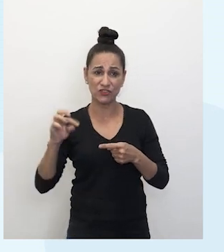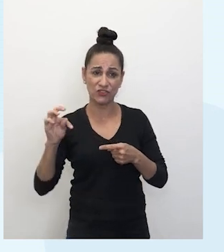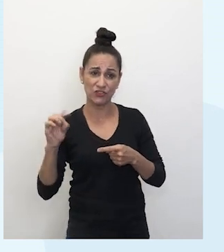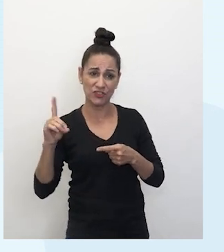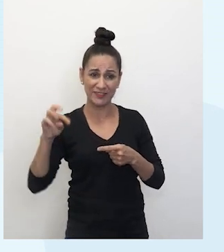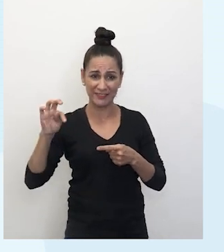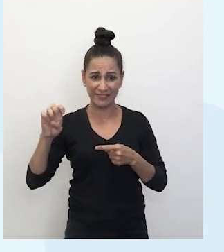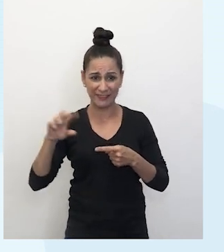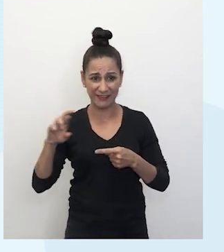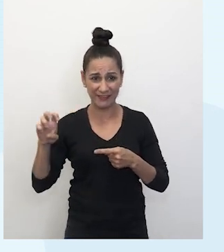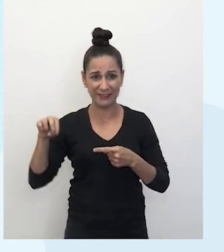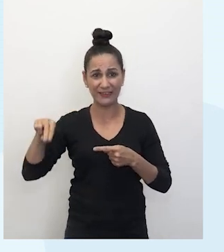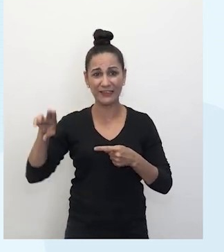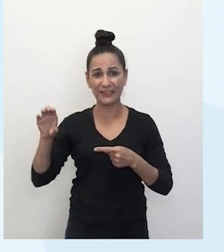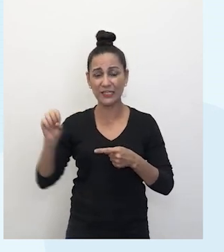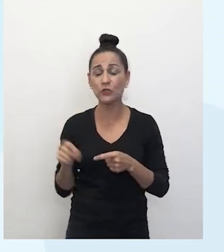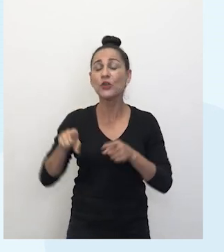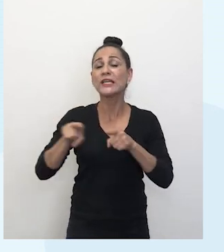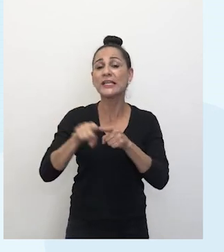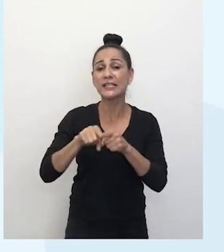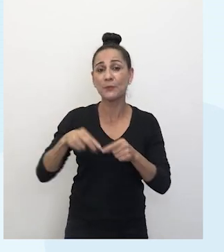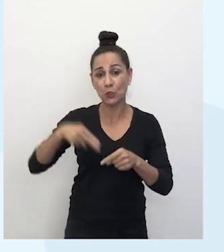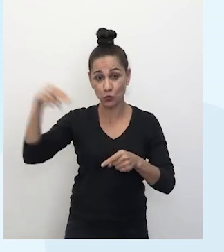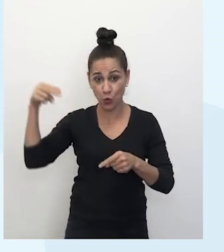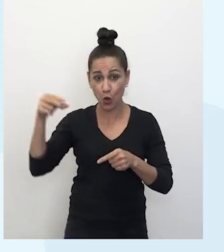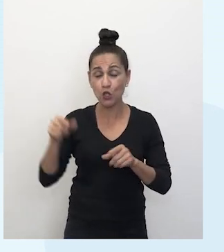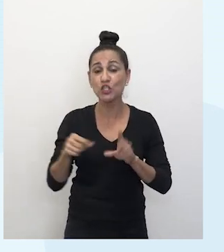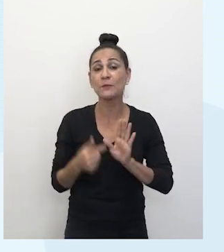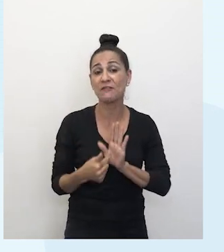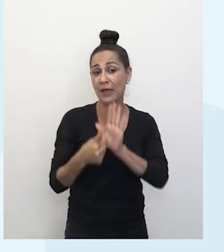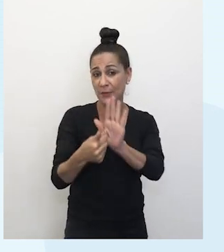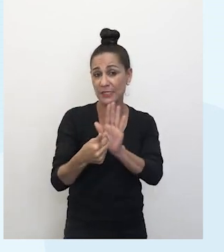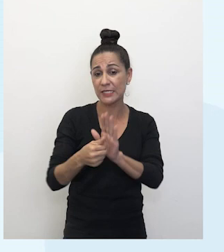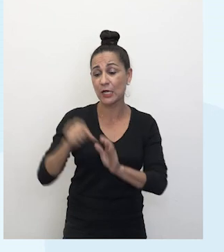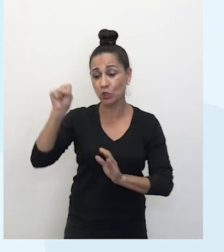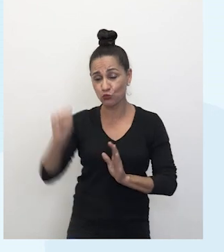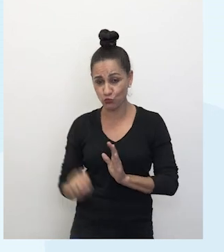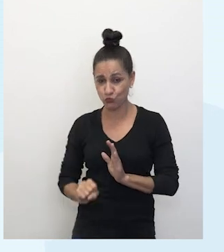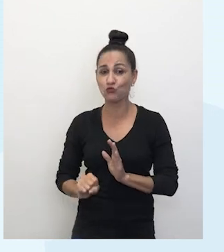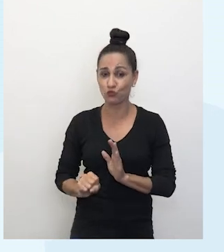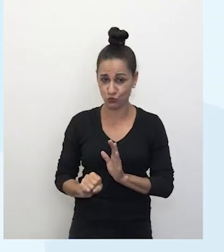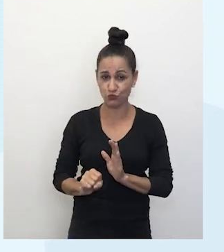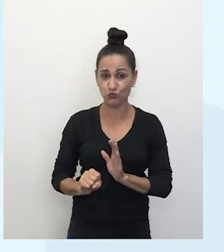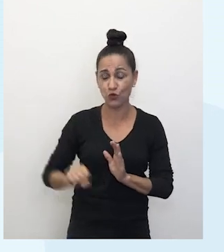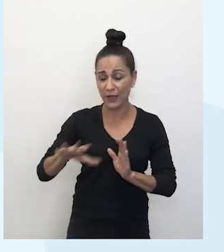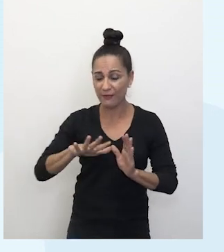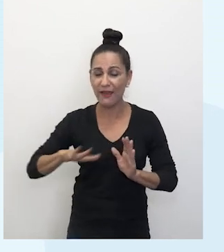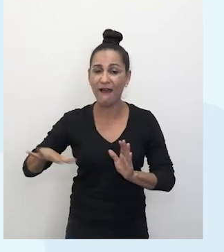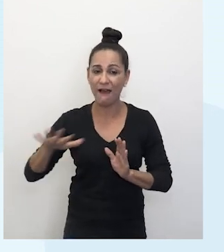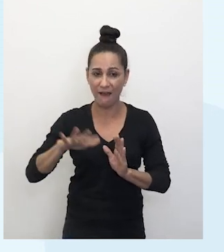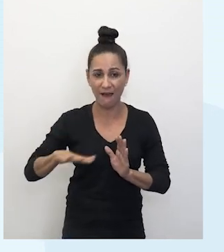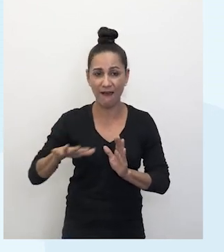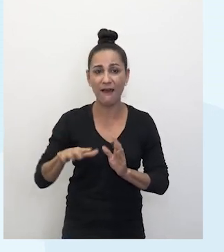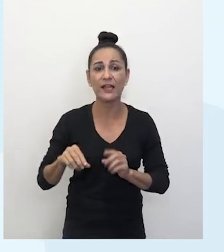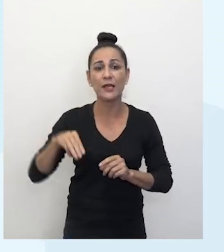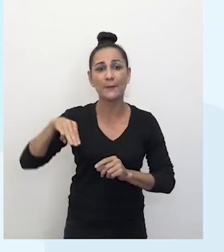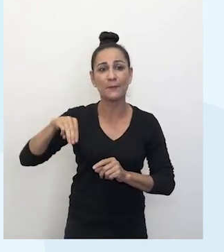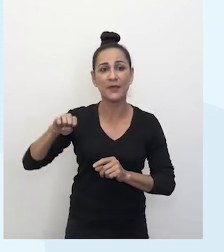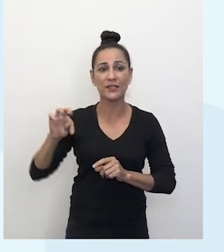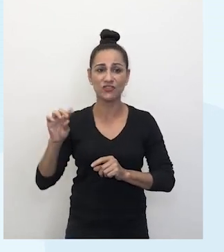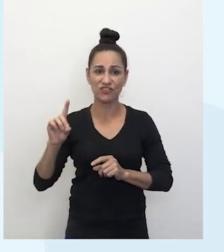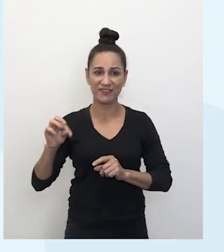ao norte e também vai aparecer ao sul né na região da África do Sul principalmente na então nós temos um Mediterrâneo